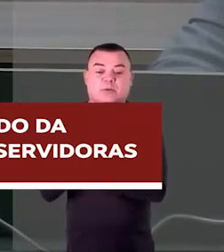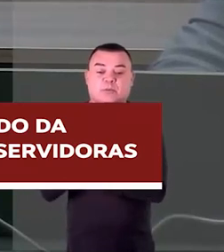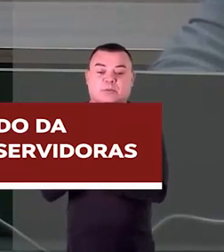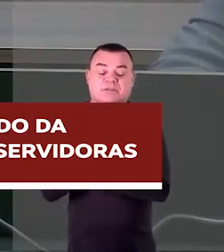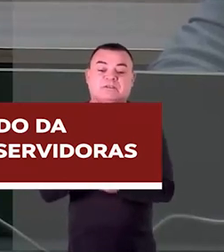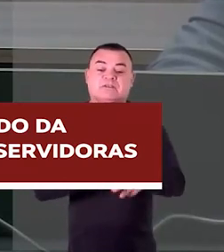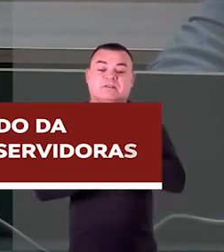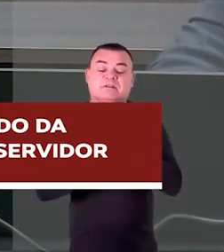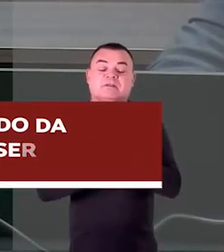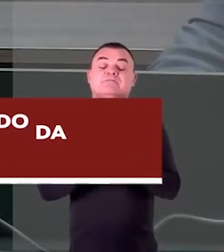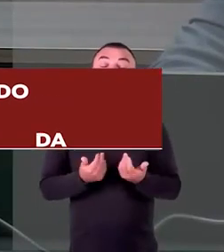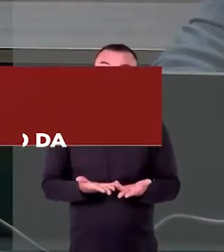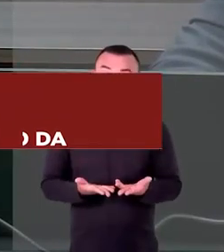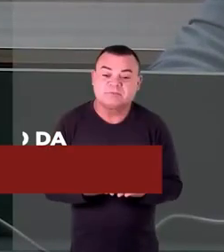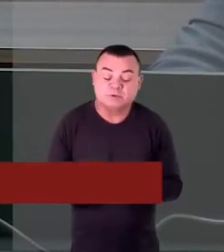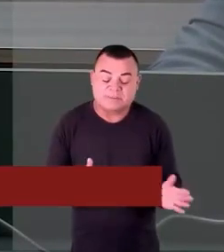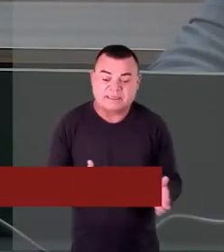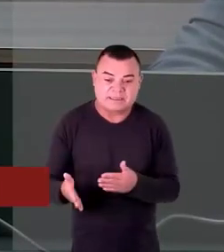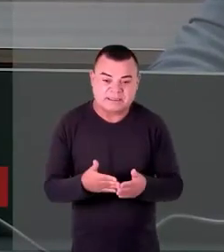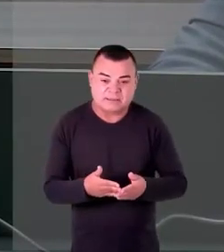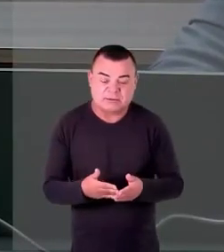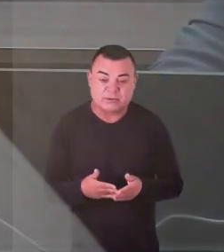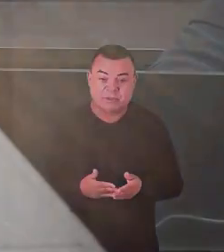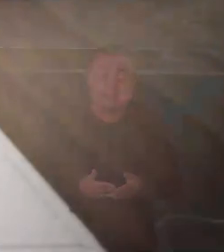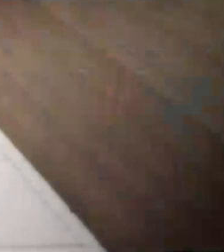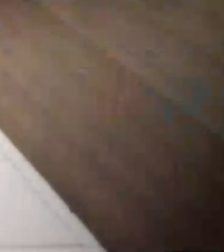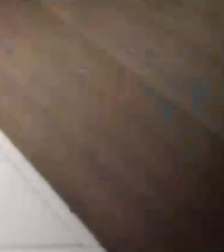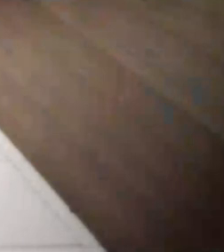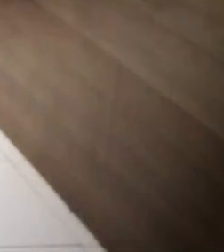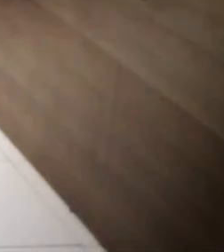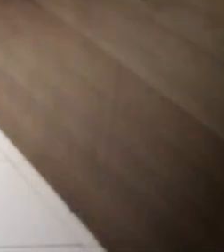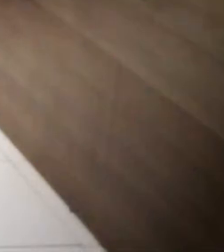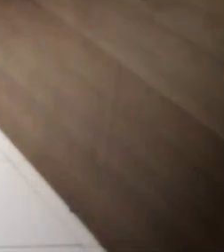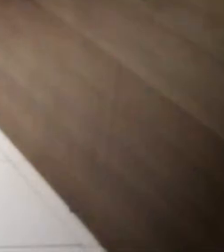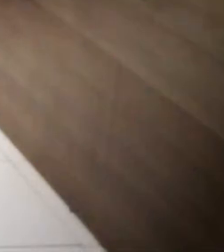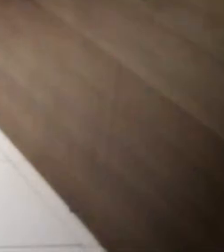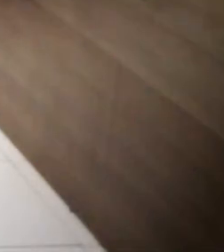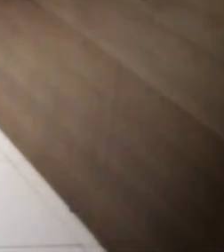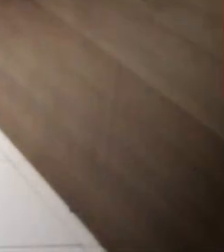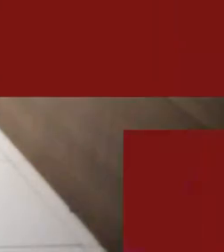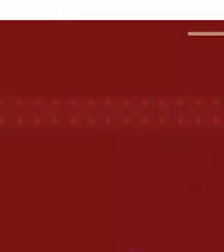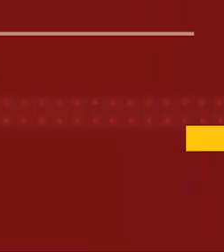Para ela, a medida é importante para garantir a igualdade de gênero e de oportunidades no MP.